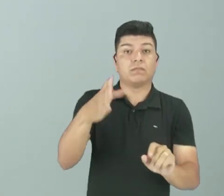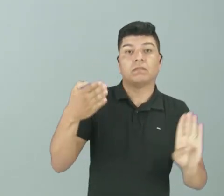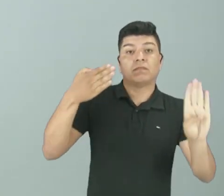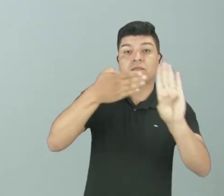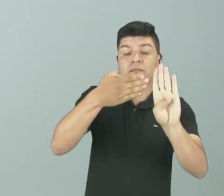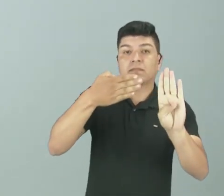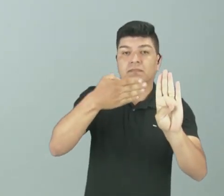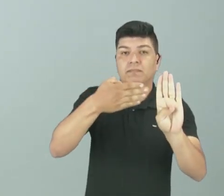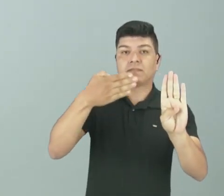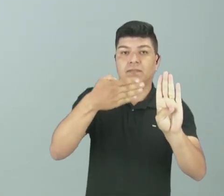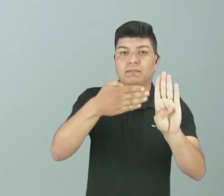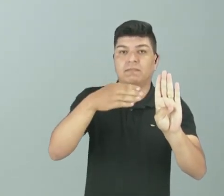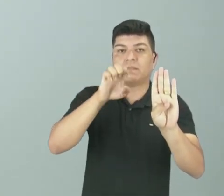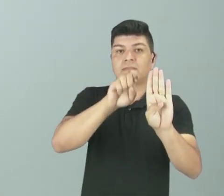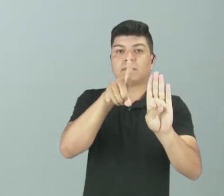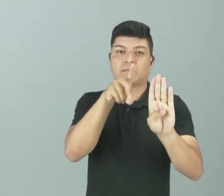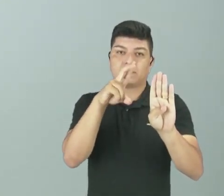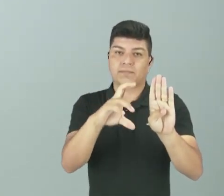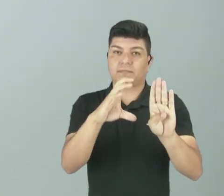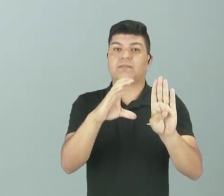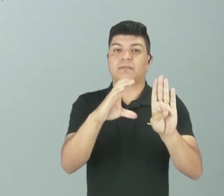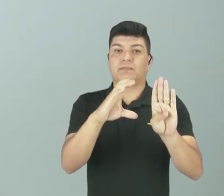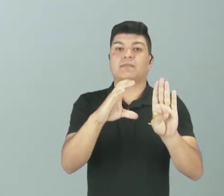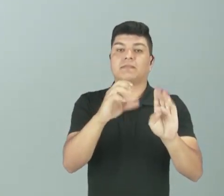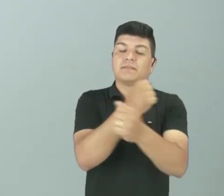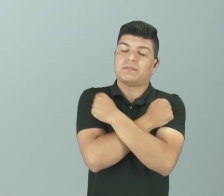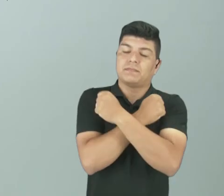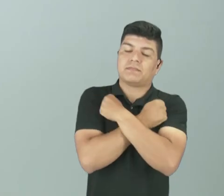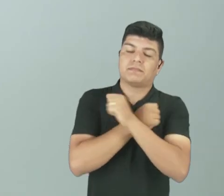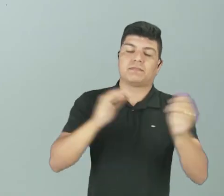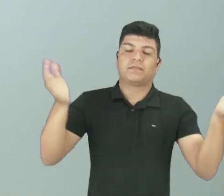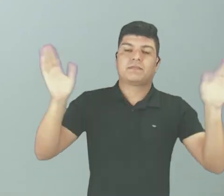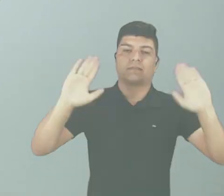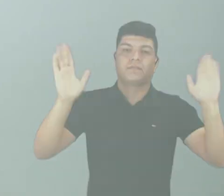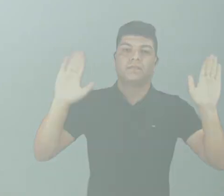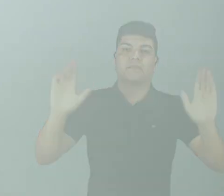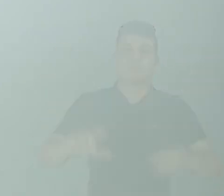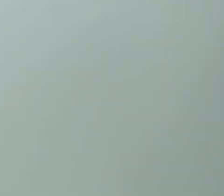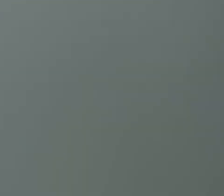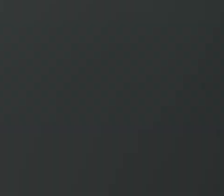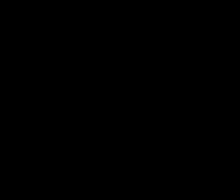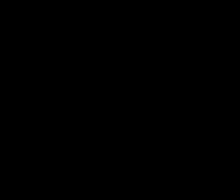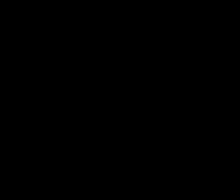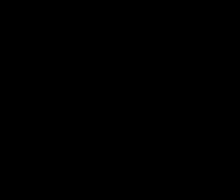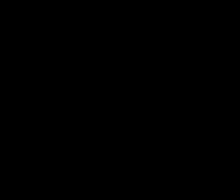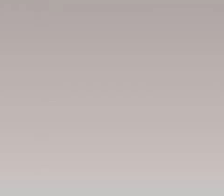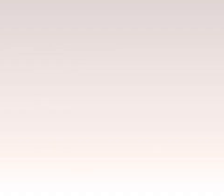só acessar a plataforma Eduque. Meu abraço e até a próxima aula.